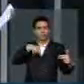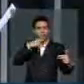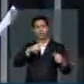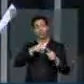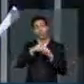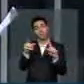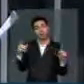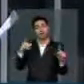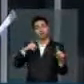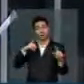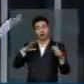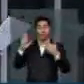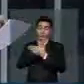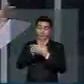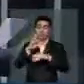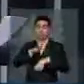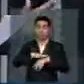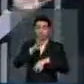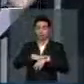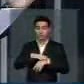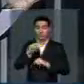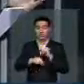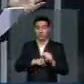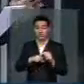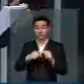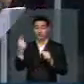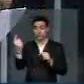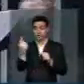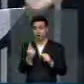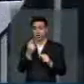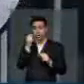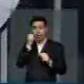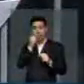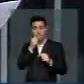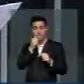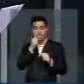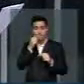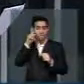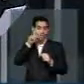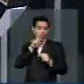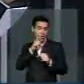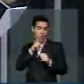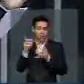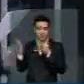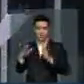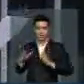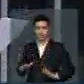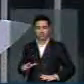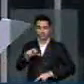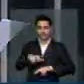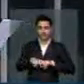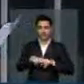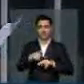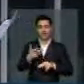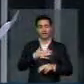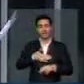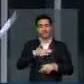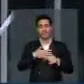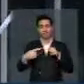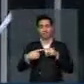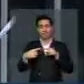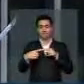momentos na sua vida é quando a morenda se enrosca no colo da gente querendo agradar caime